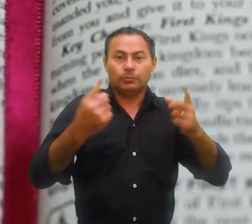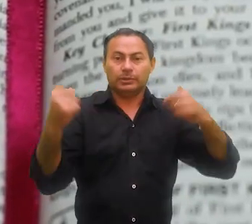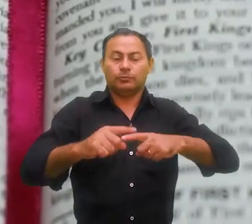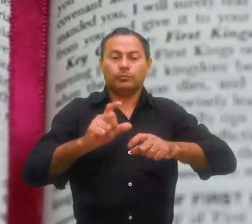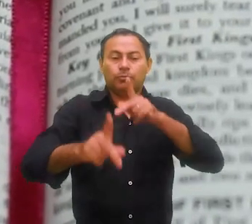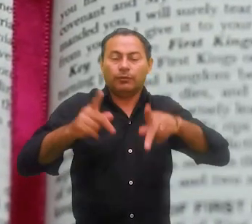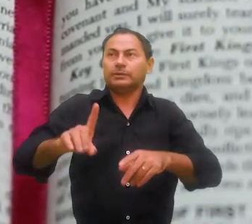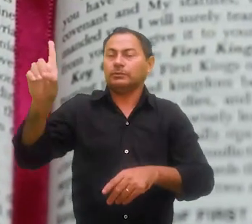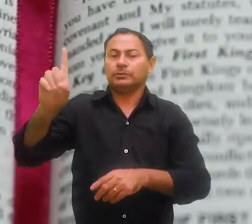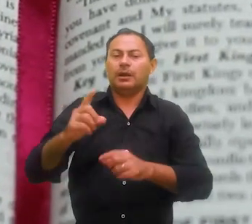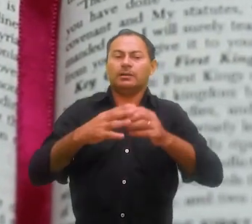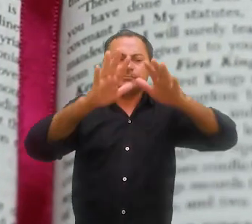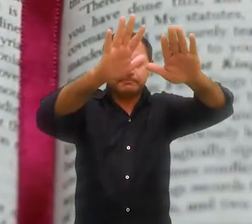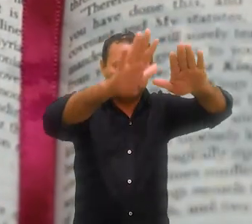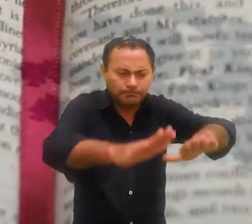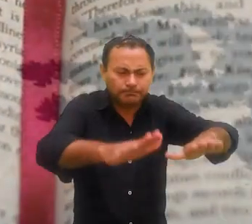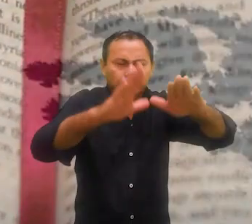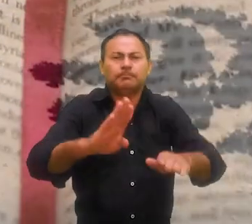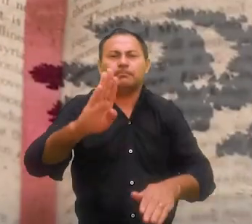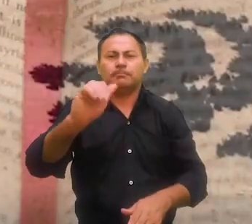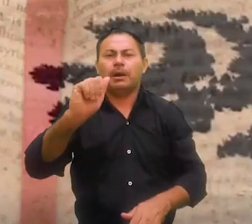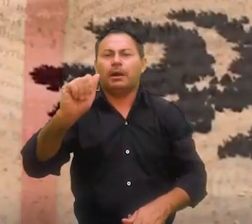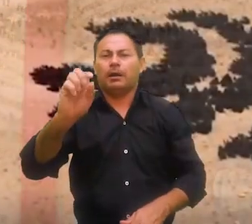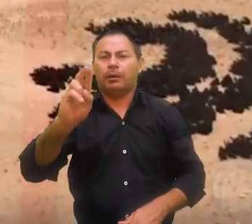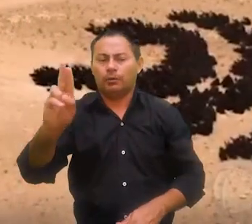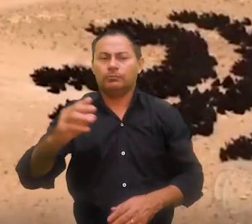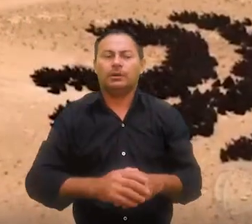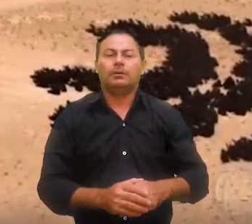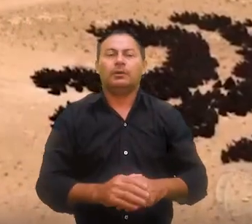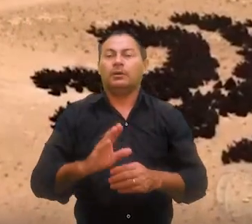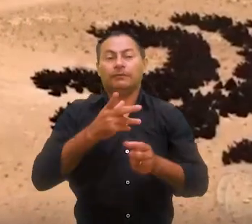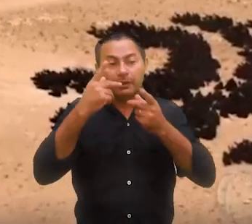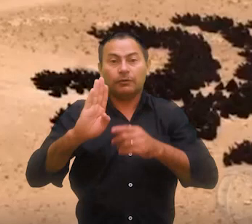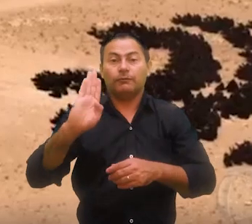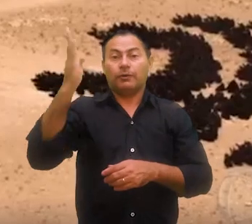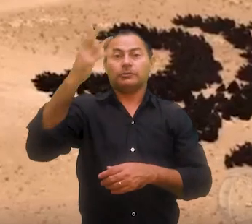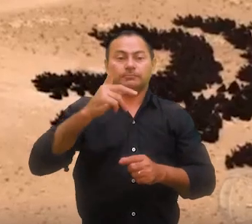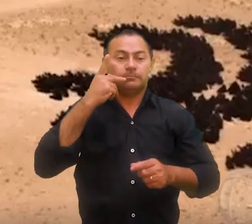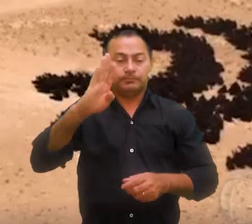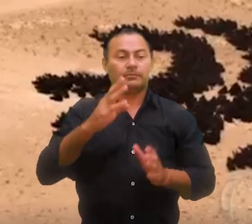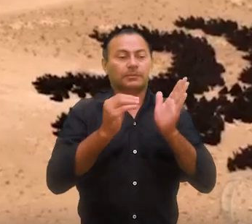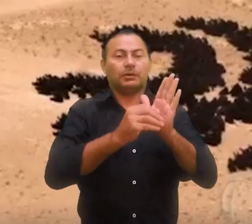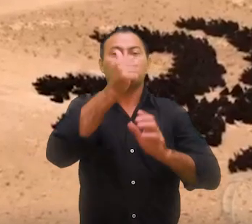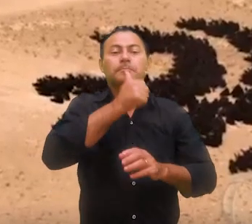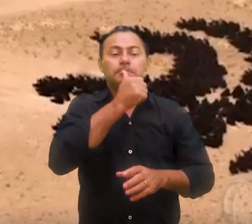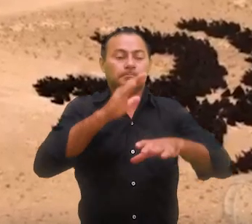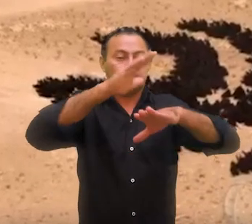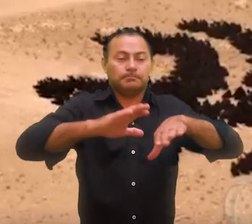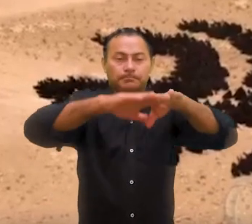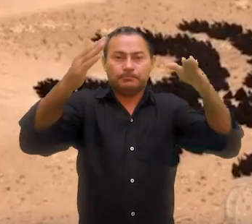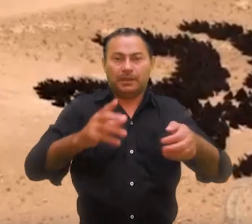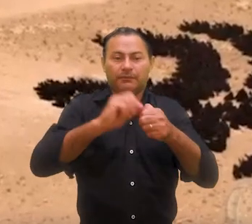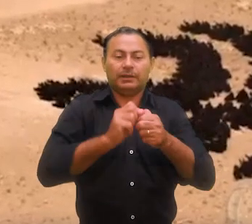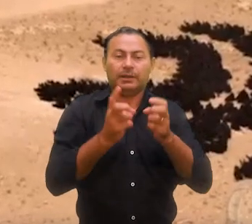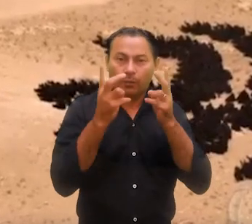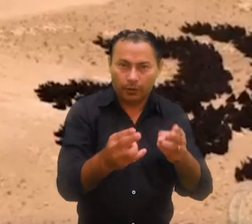Deus que, em sua maioria, estava adorando Baal. O desafio era o seguinte, os falsos profetas deveriam colocar um sacrifício